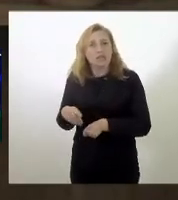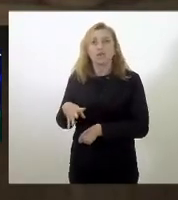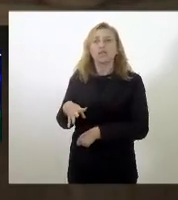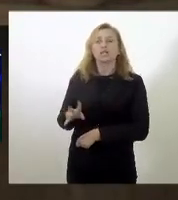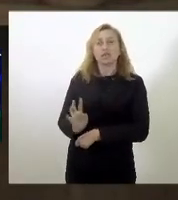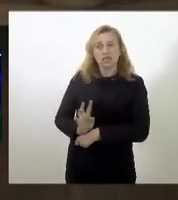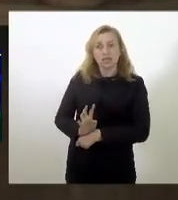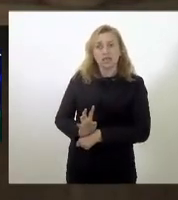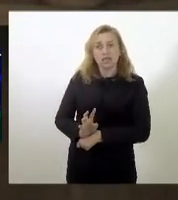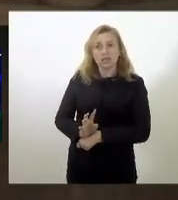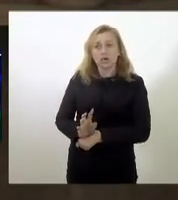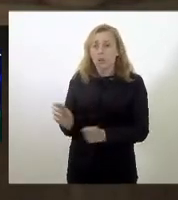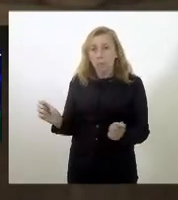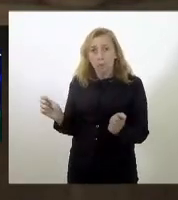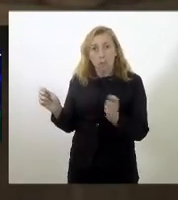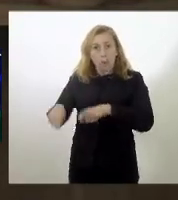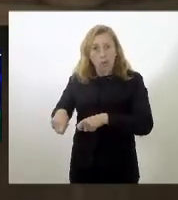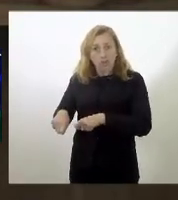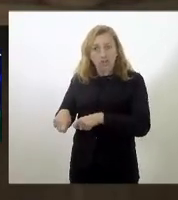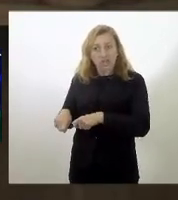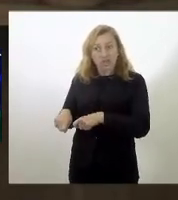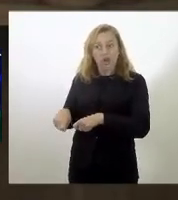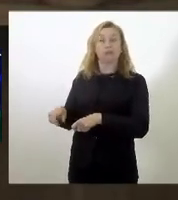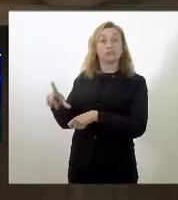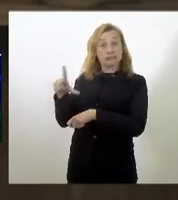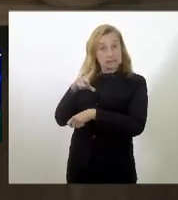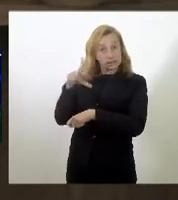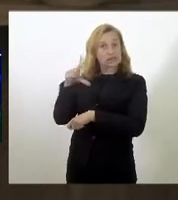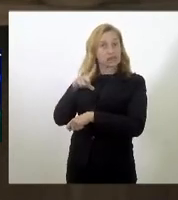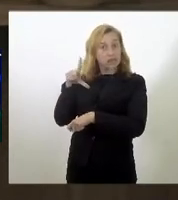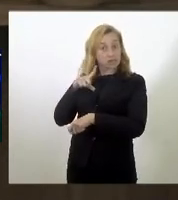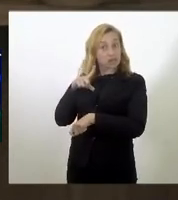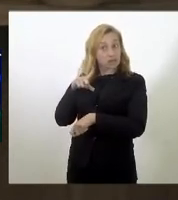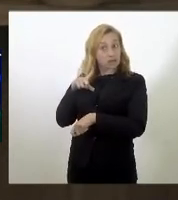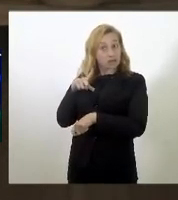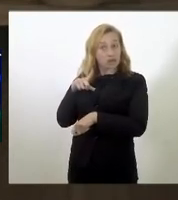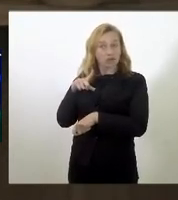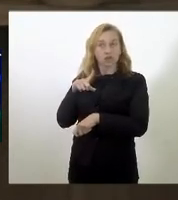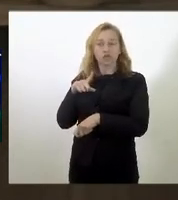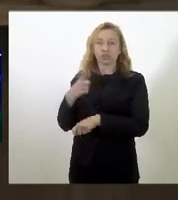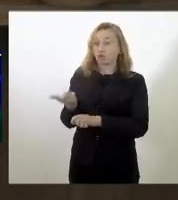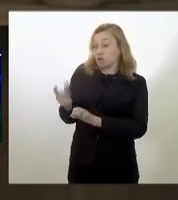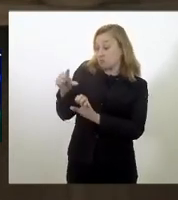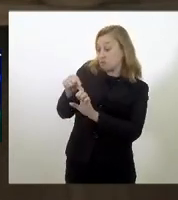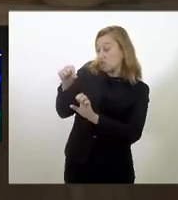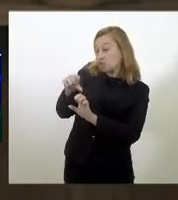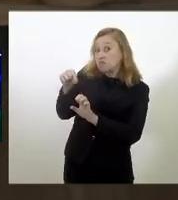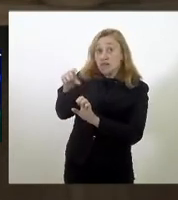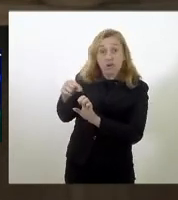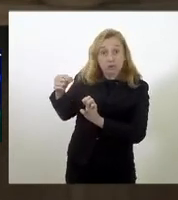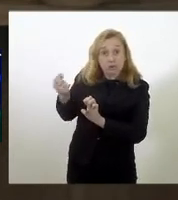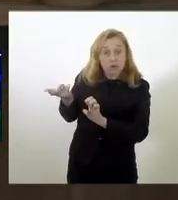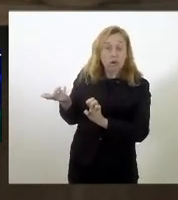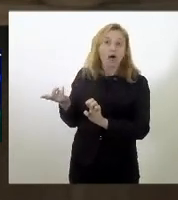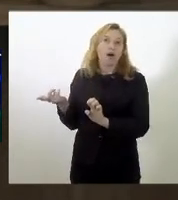reconhecida com a potencialidade que a favela tem, seja nos